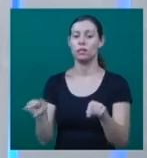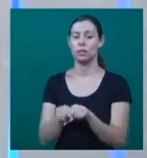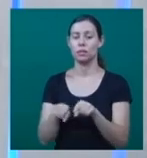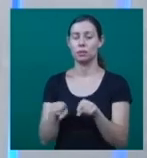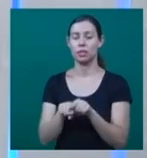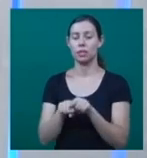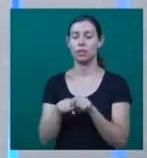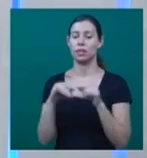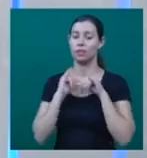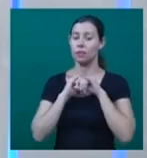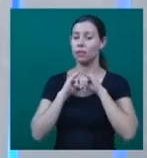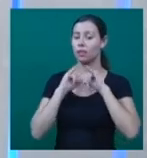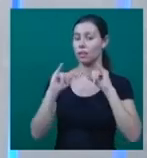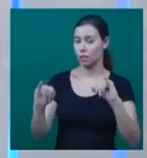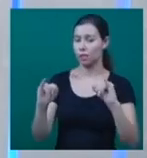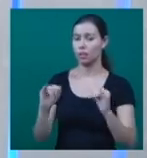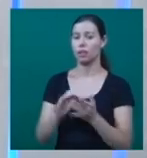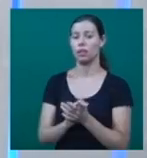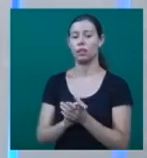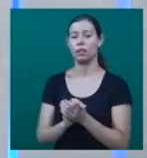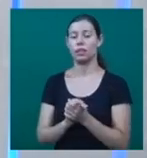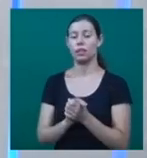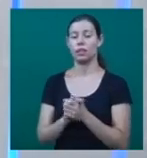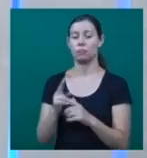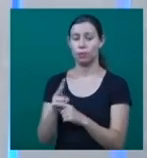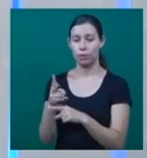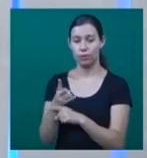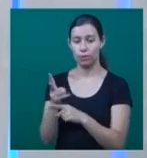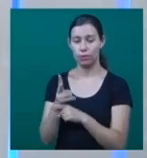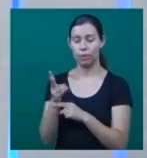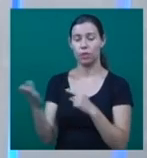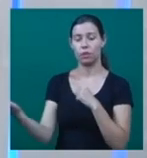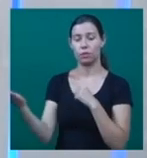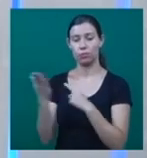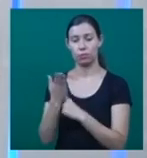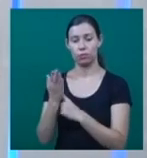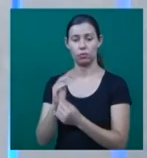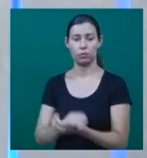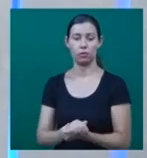falar e buscar soluções ou, assim,